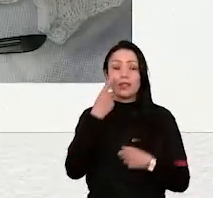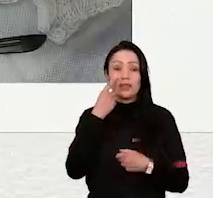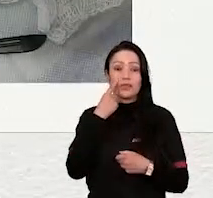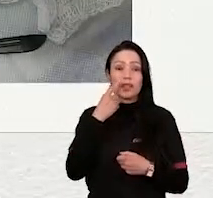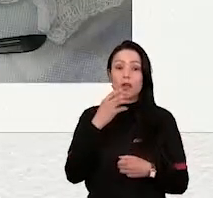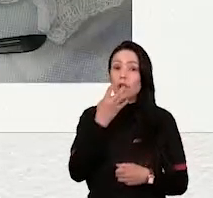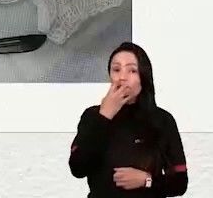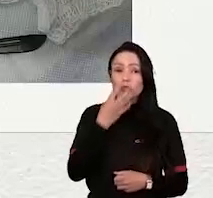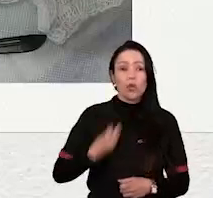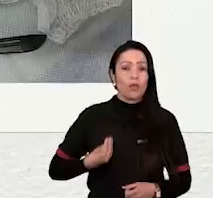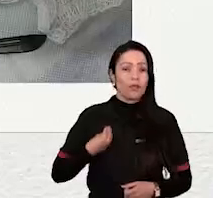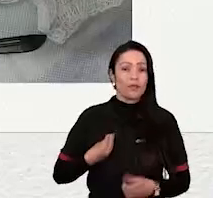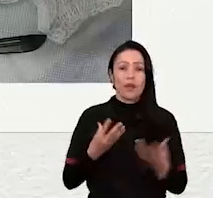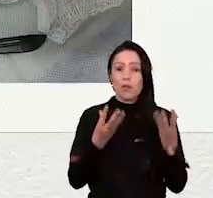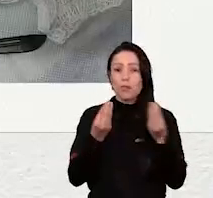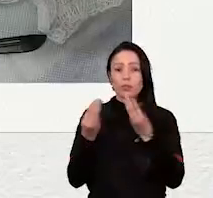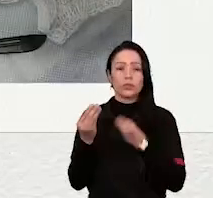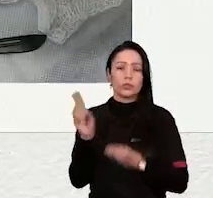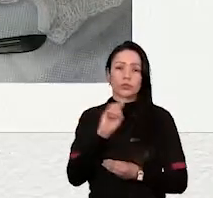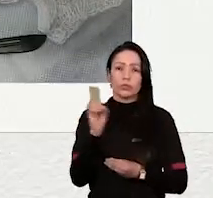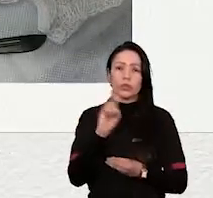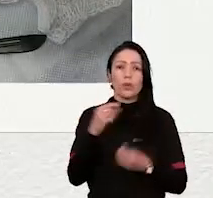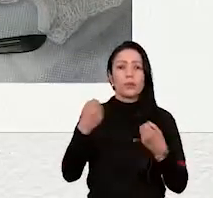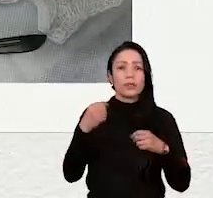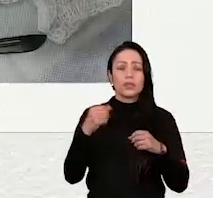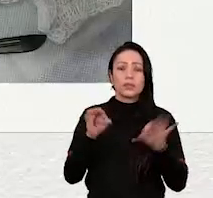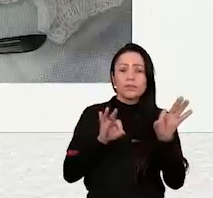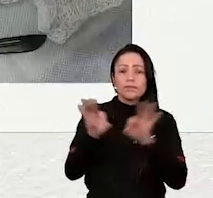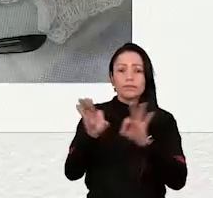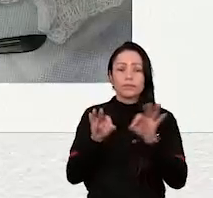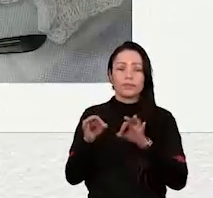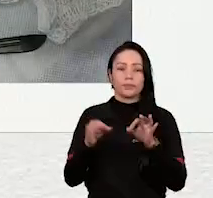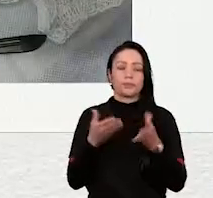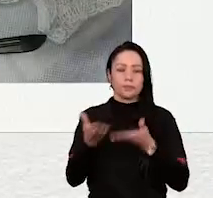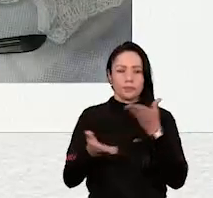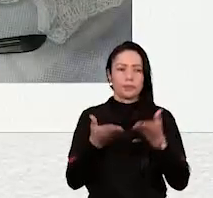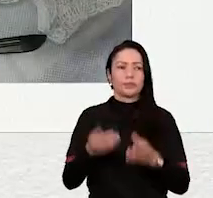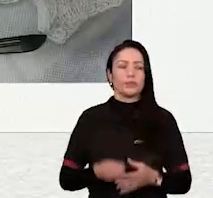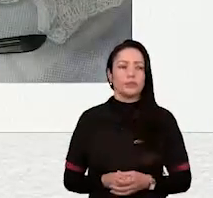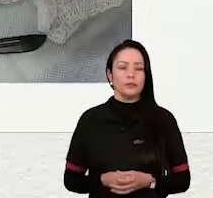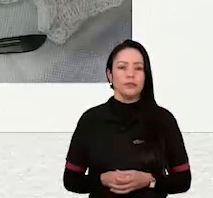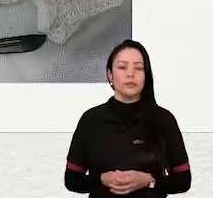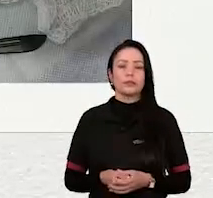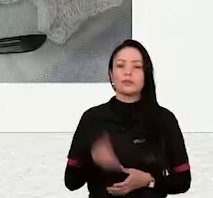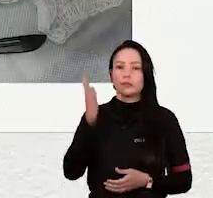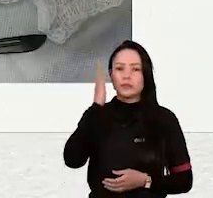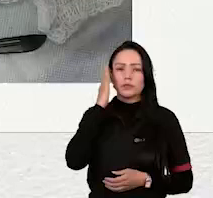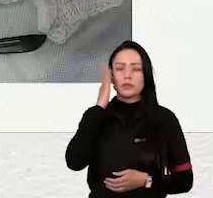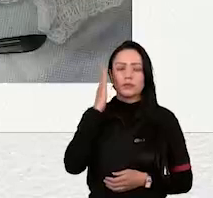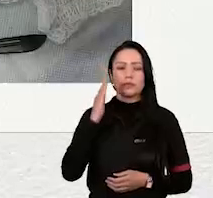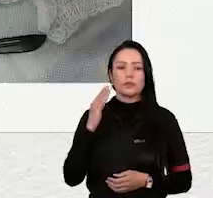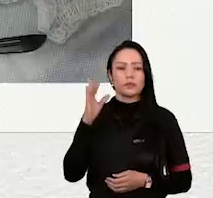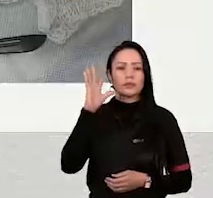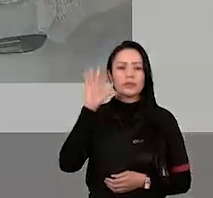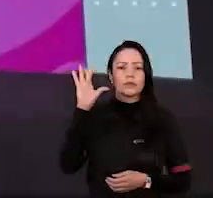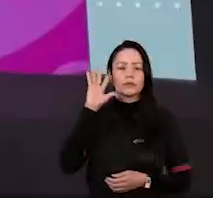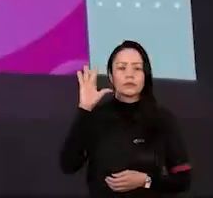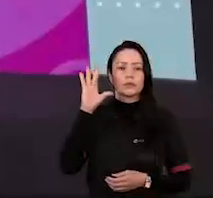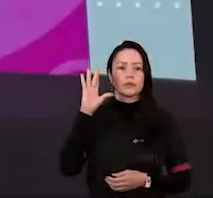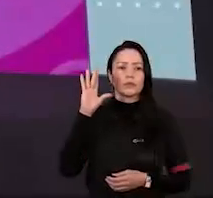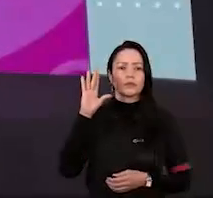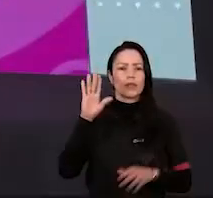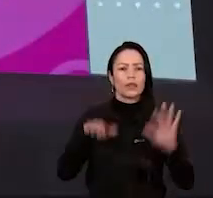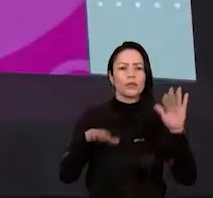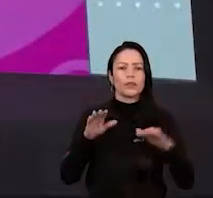gente é contra a cirurgia, a gente prefere a manutenção clínica, certo? Com certeza. Mas você sabe que eu tenho um pensamento também, às